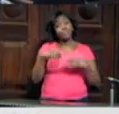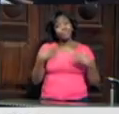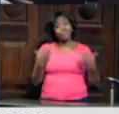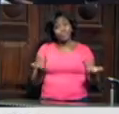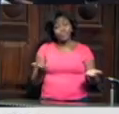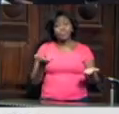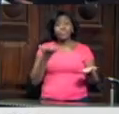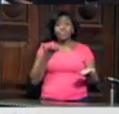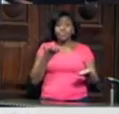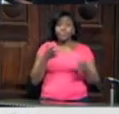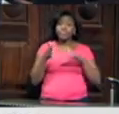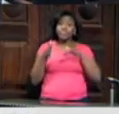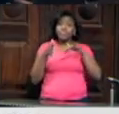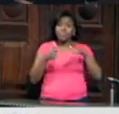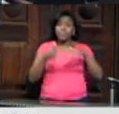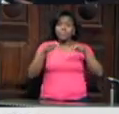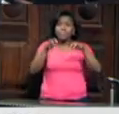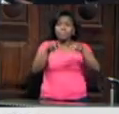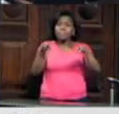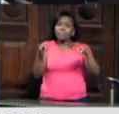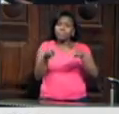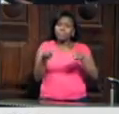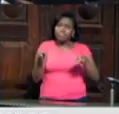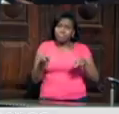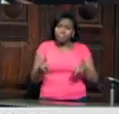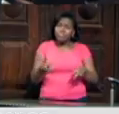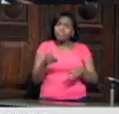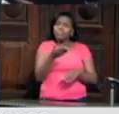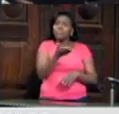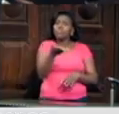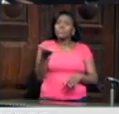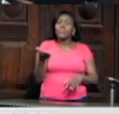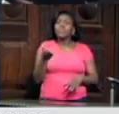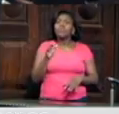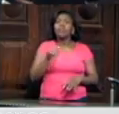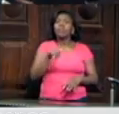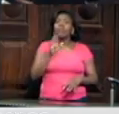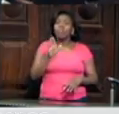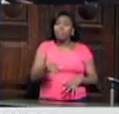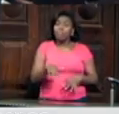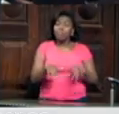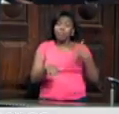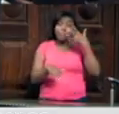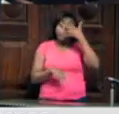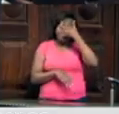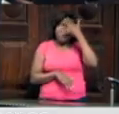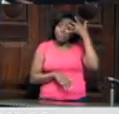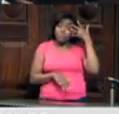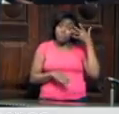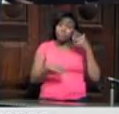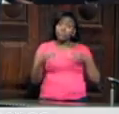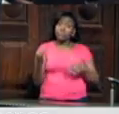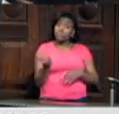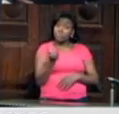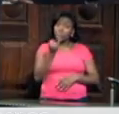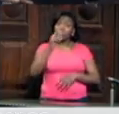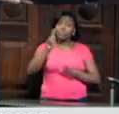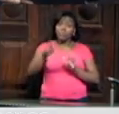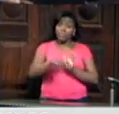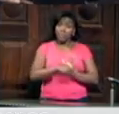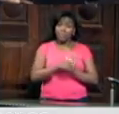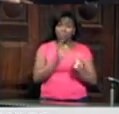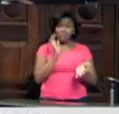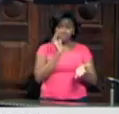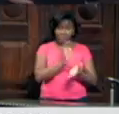esta plateia integrada por pessoas muito necessárias à própria academia,